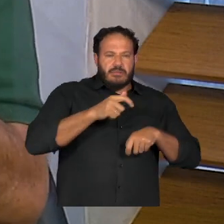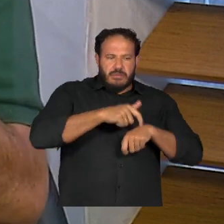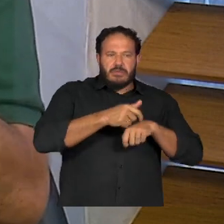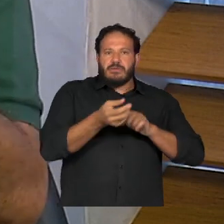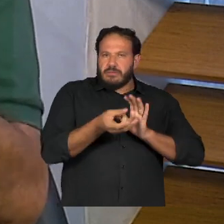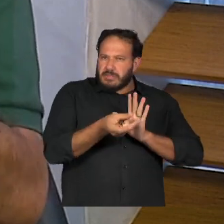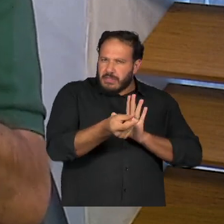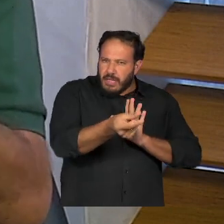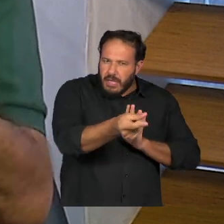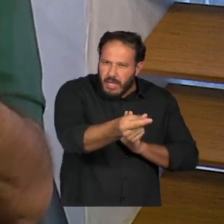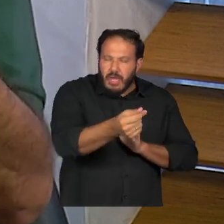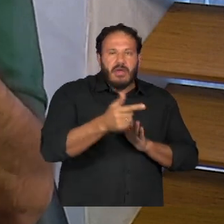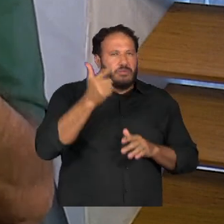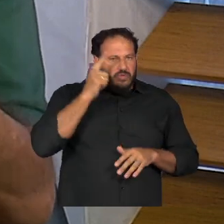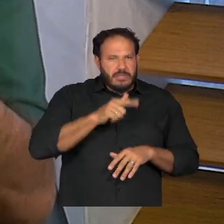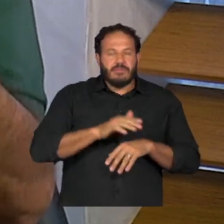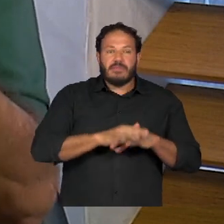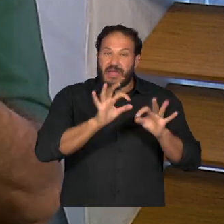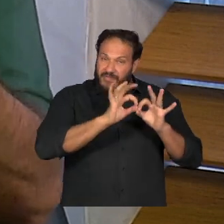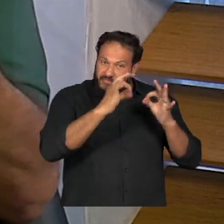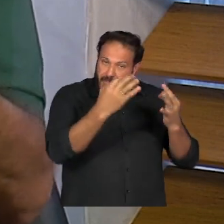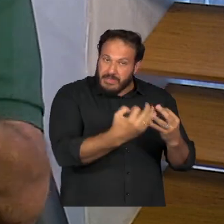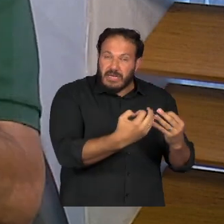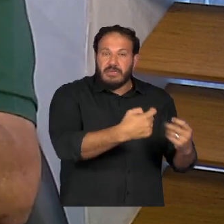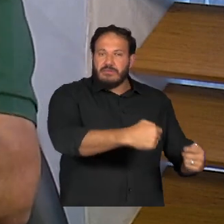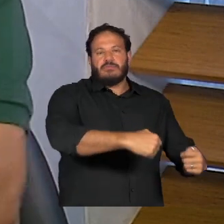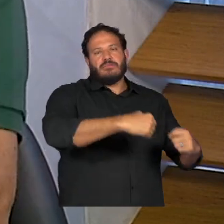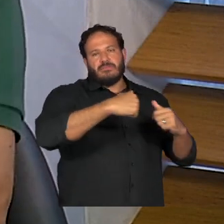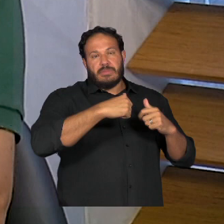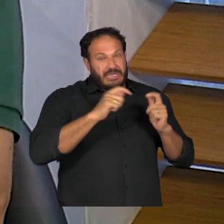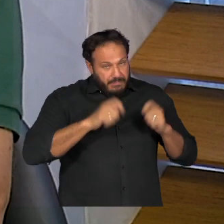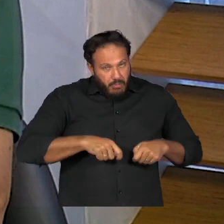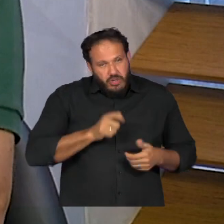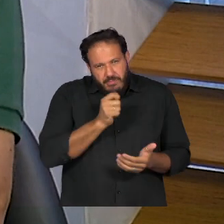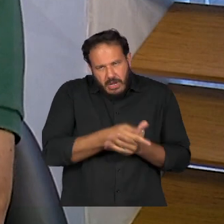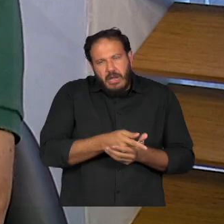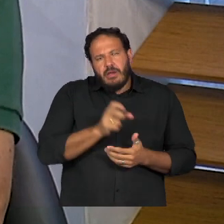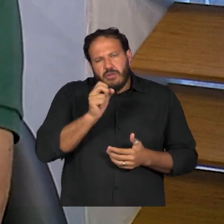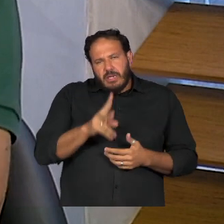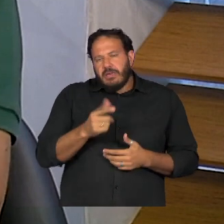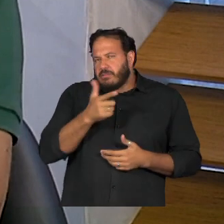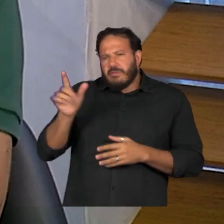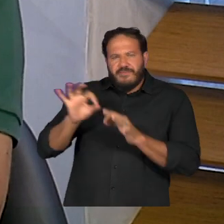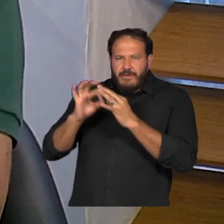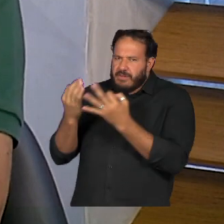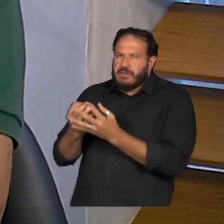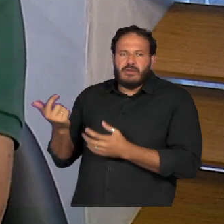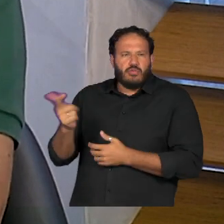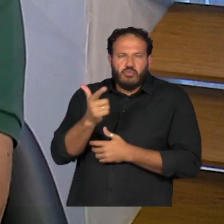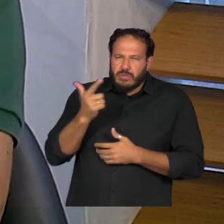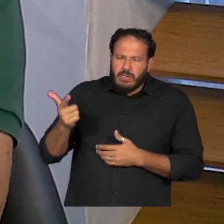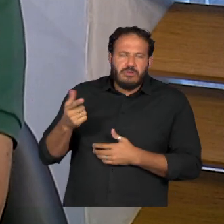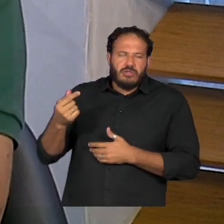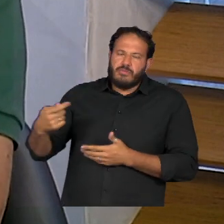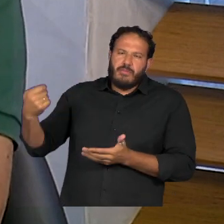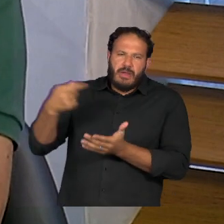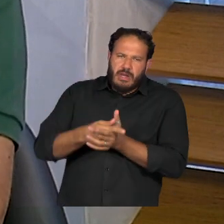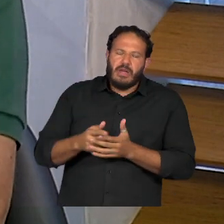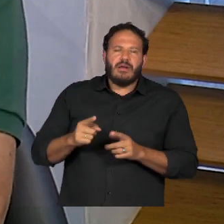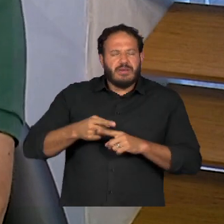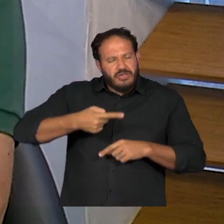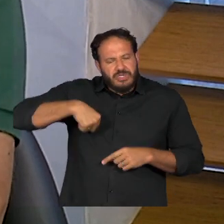através das contribuições dos pais que podem contribuir assim nós mantemos a nossa a nossa